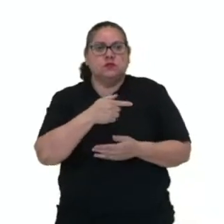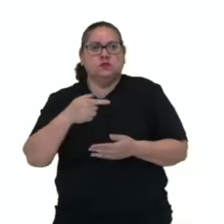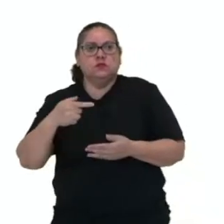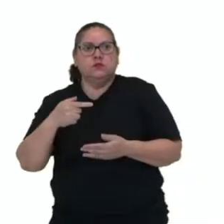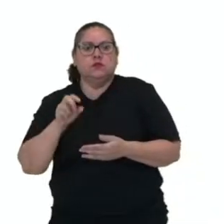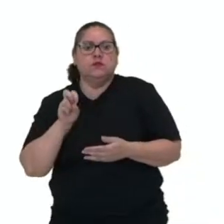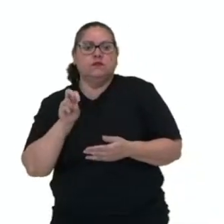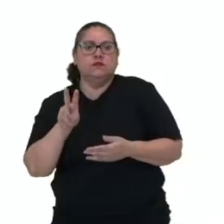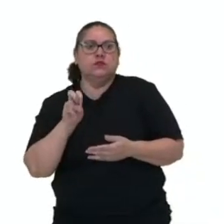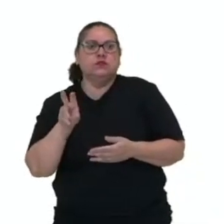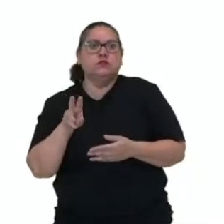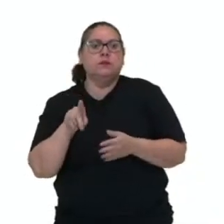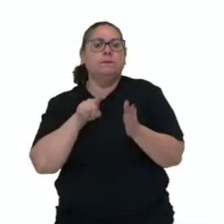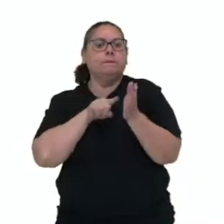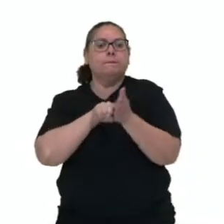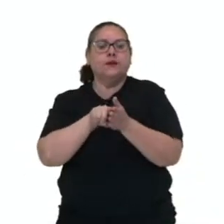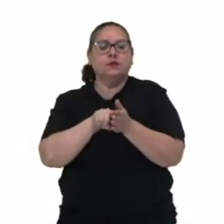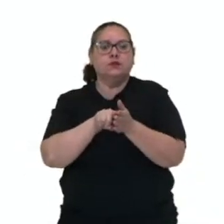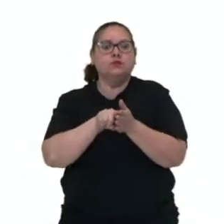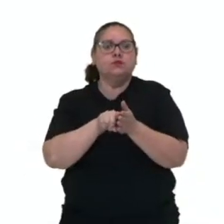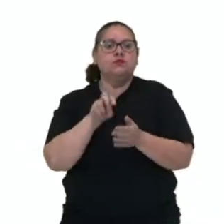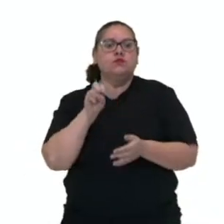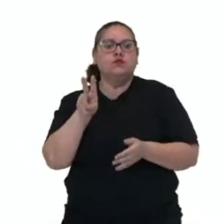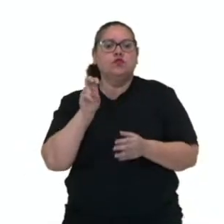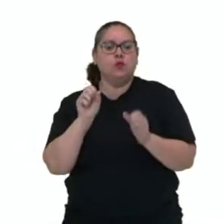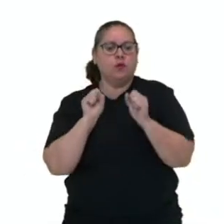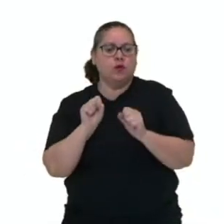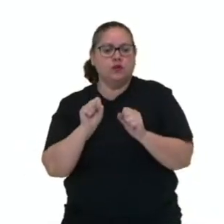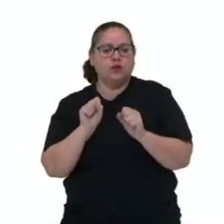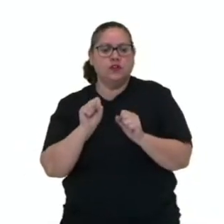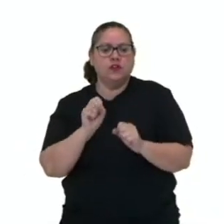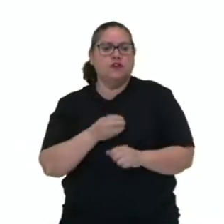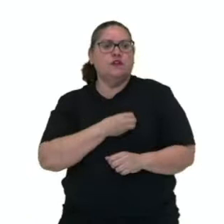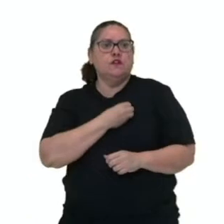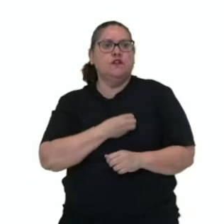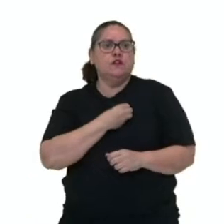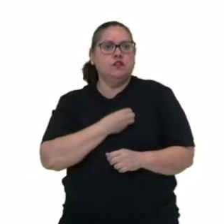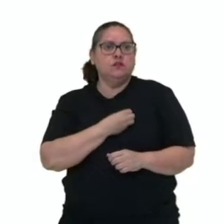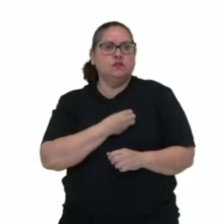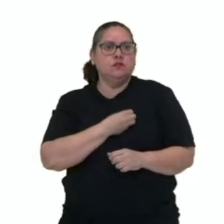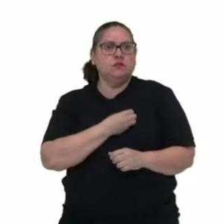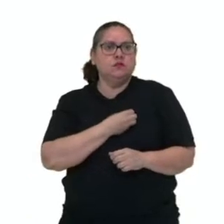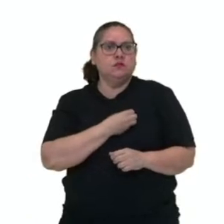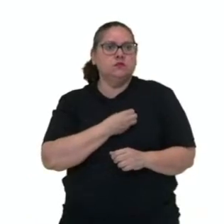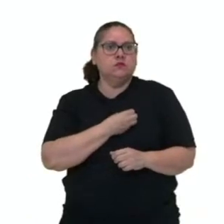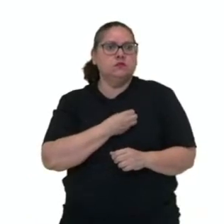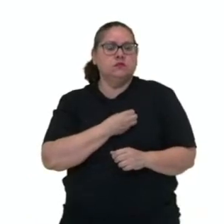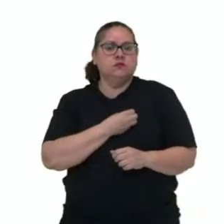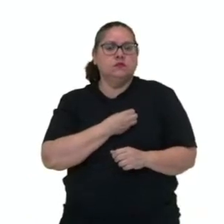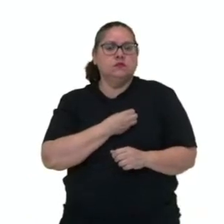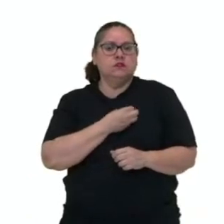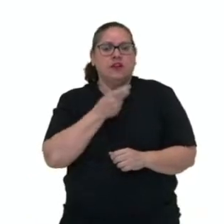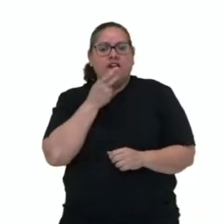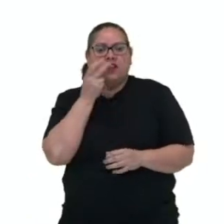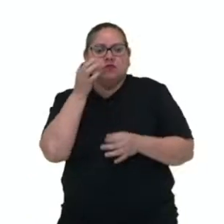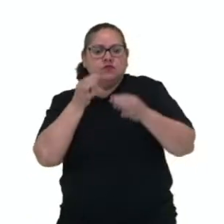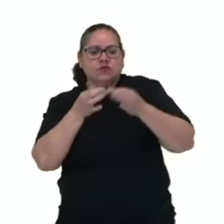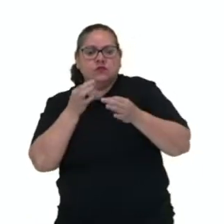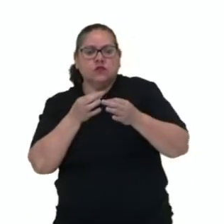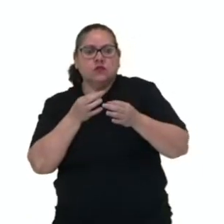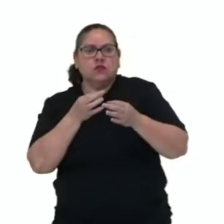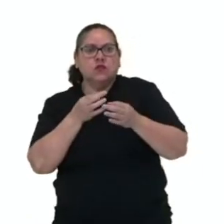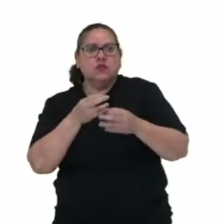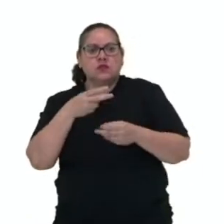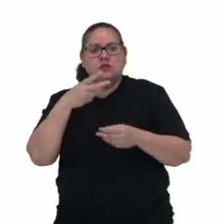ao vírus é a pergunta: vírus pode ser considerado um ser vivo? Justifique. Então, segundo